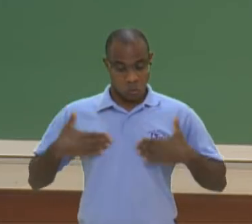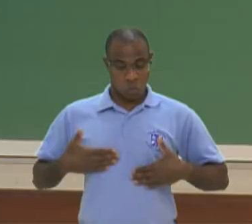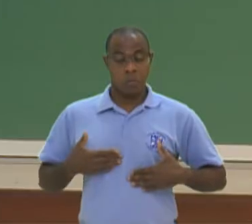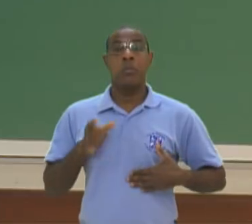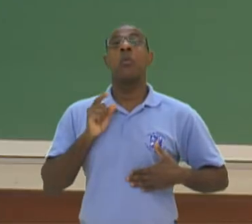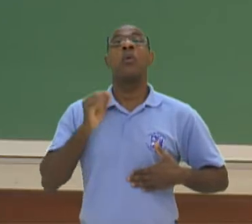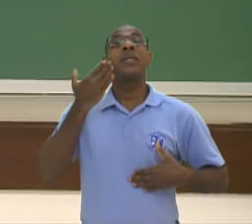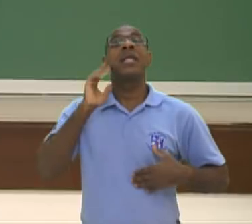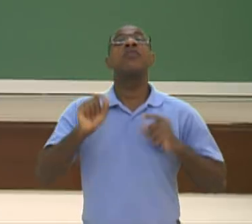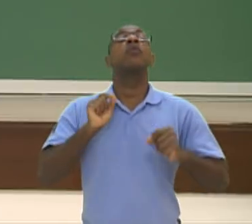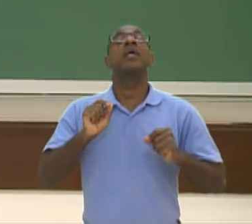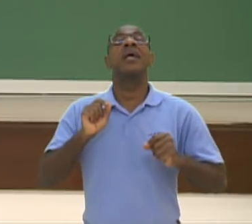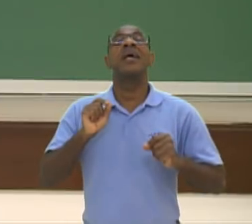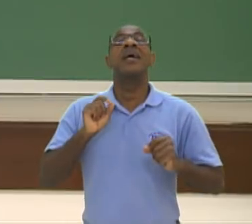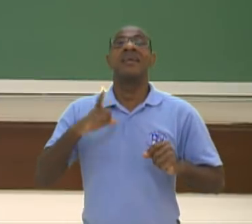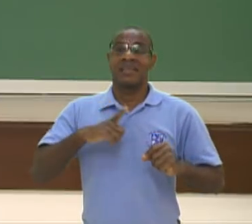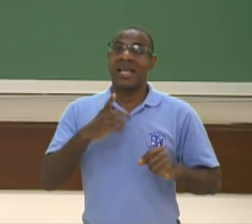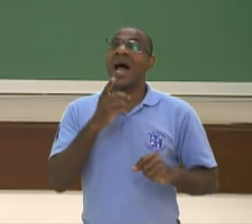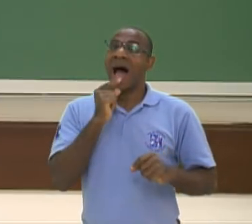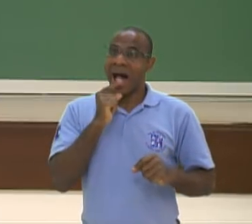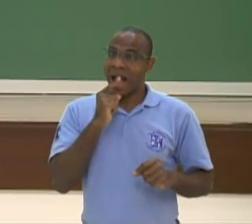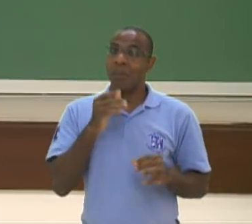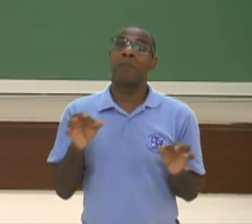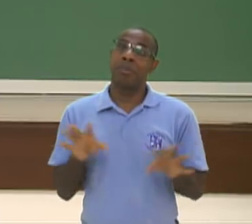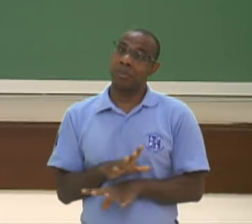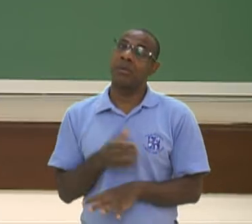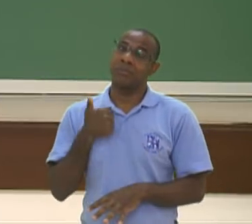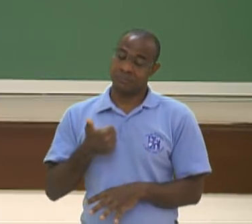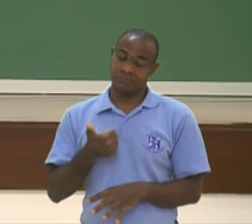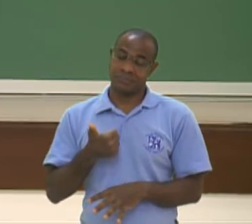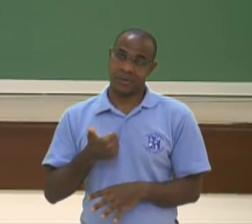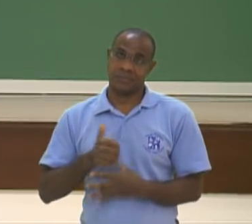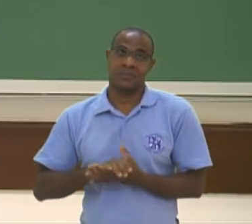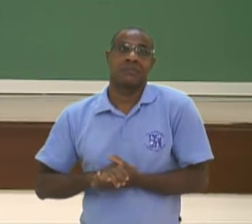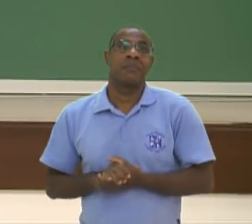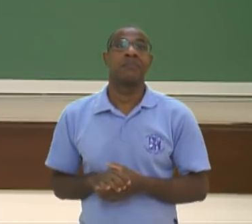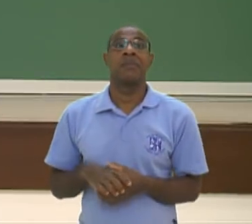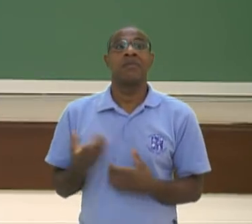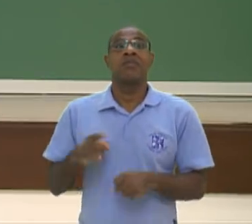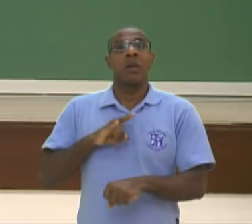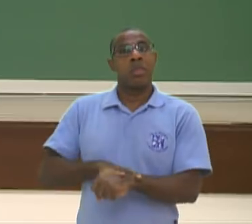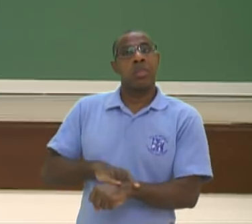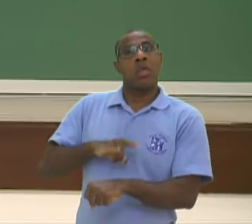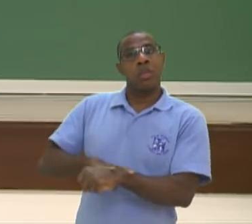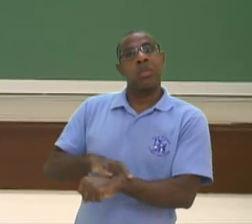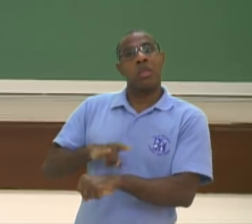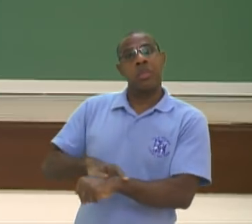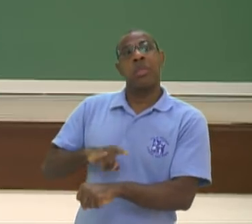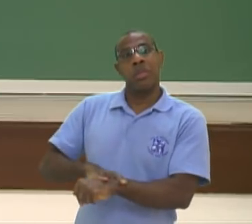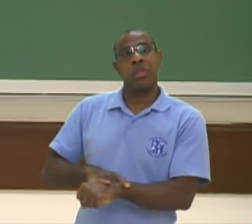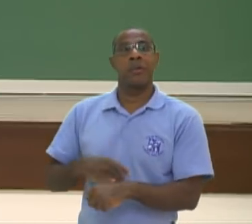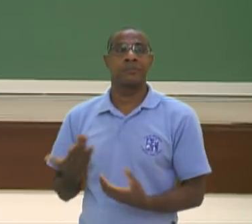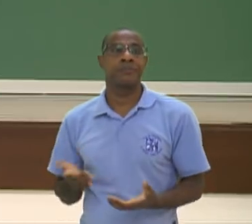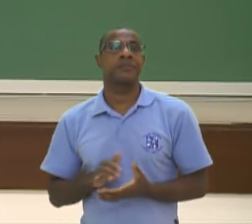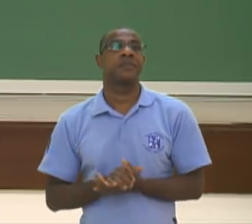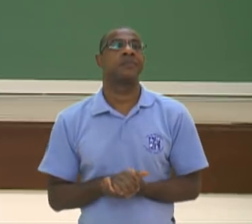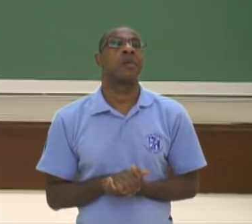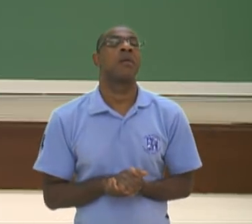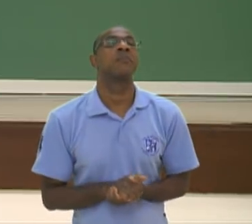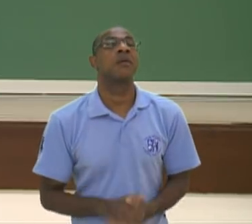vai urinar mais, certo? Então, este é o papel do antidiurético produzido pela